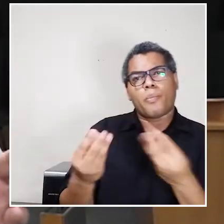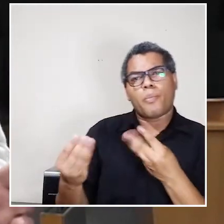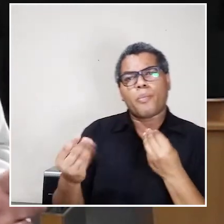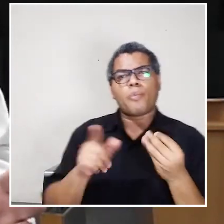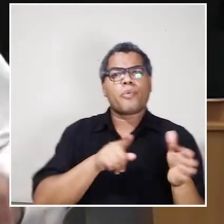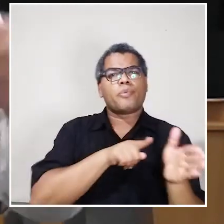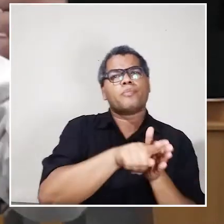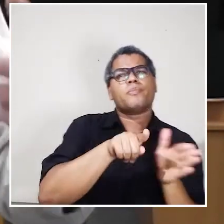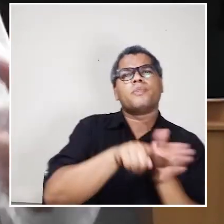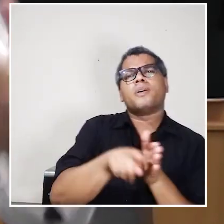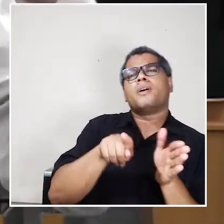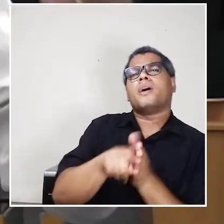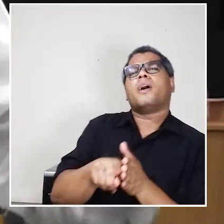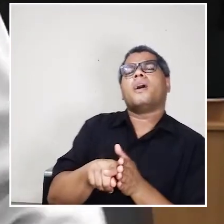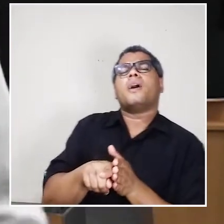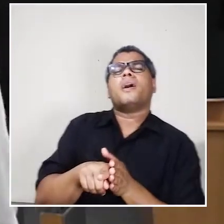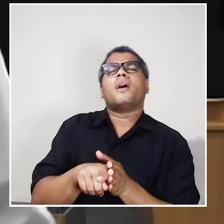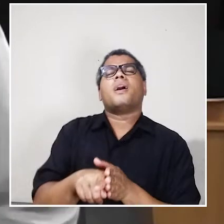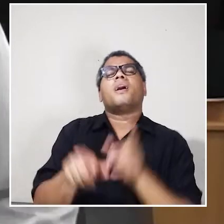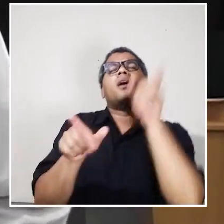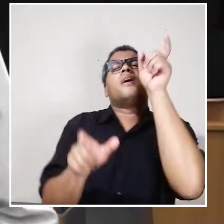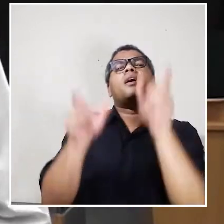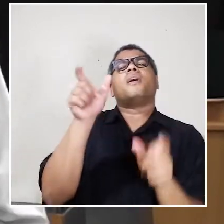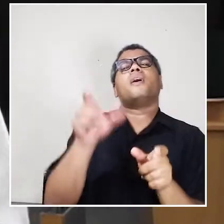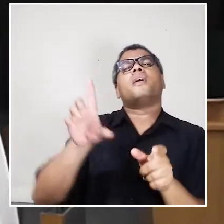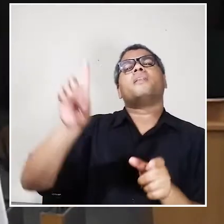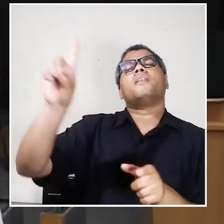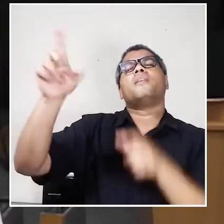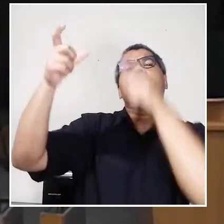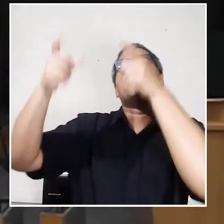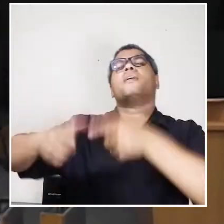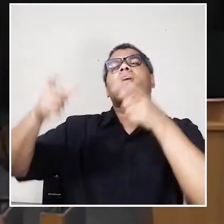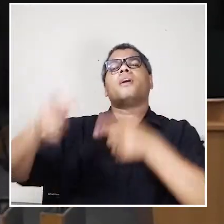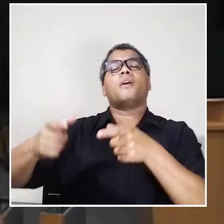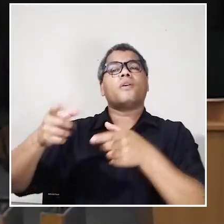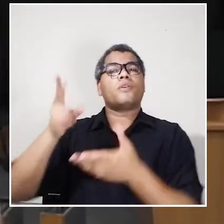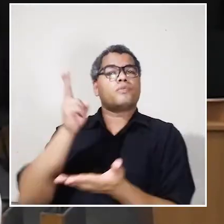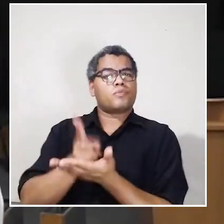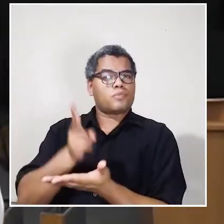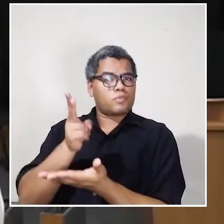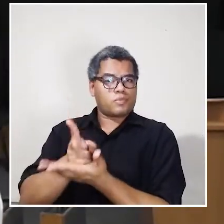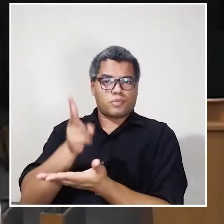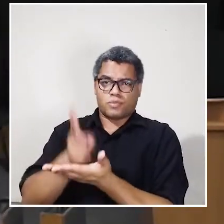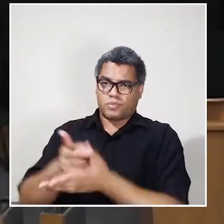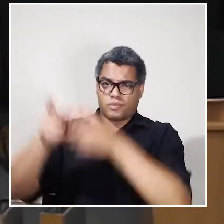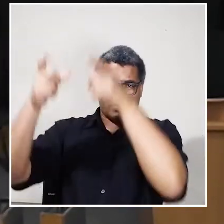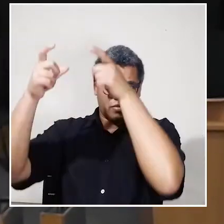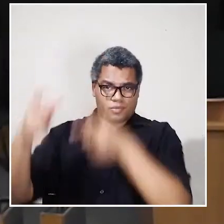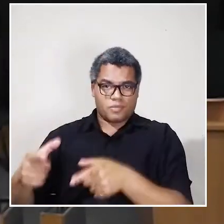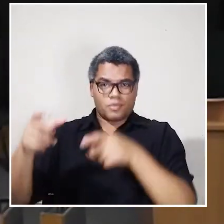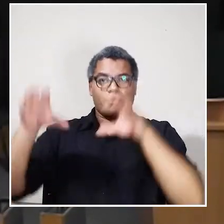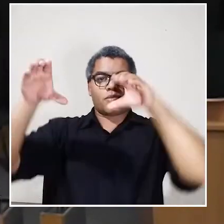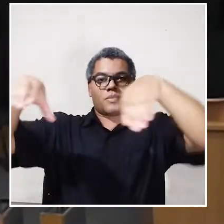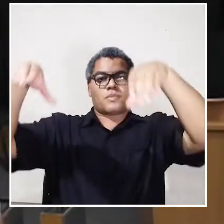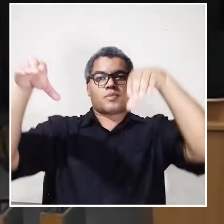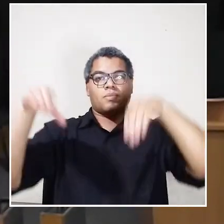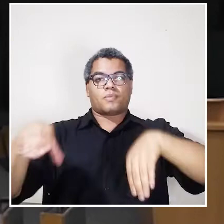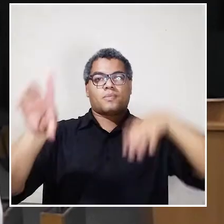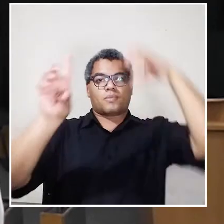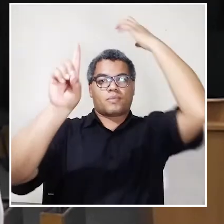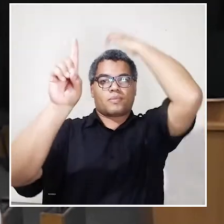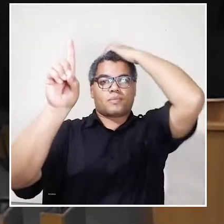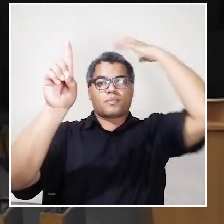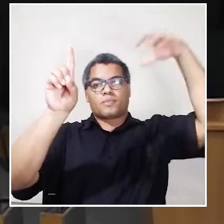têm perguntado onde é que está Deus. Ele está onde tem que estar, onde sempre esteve, no seu alto e sublime